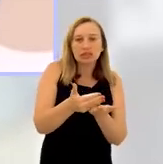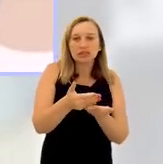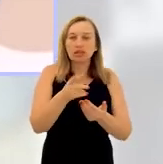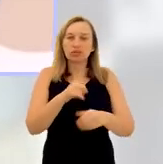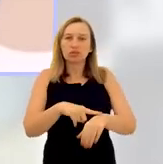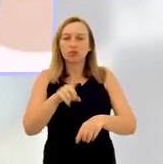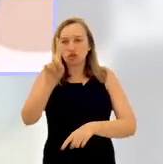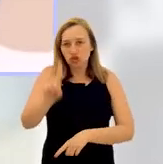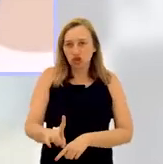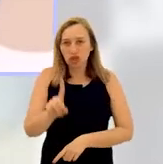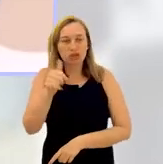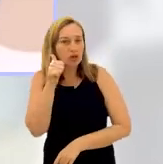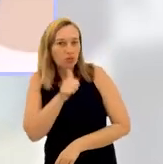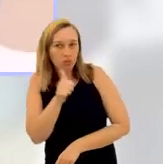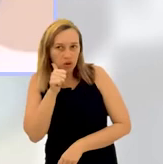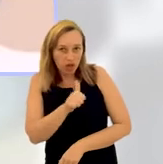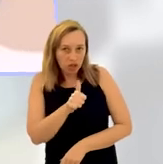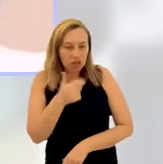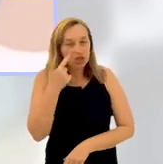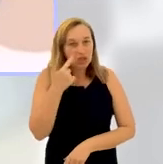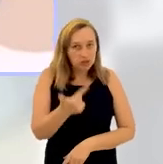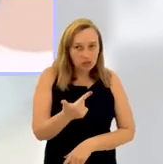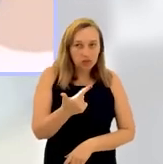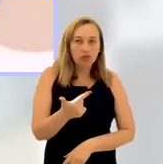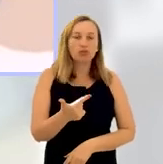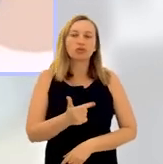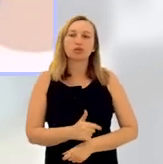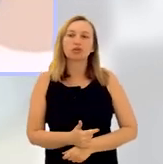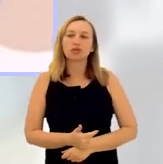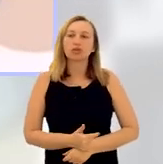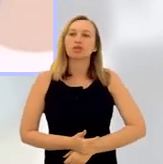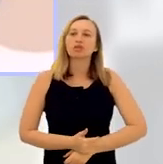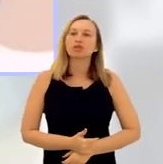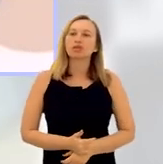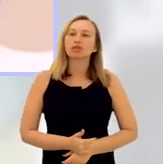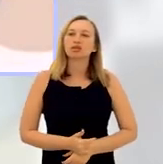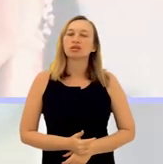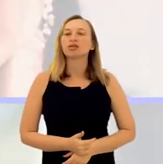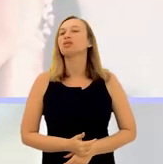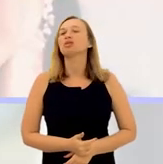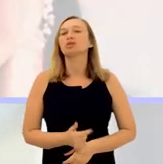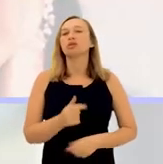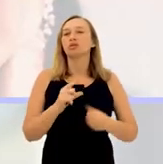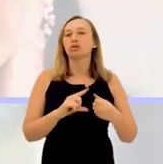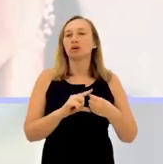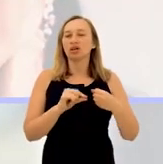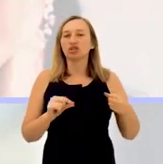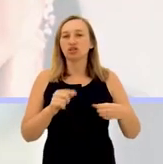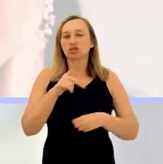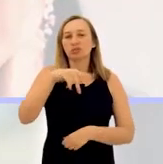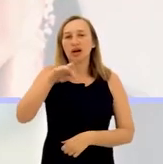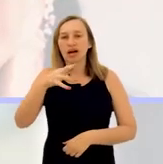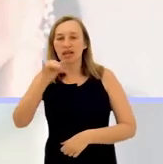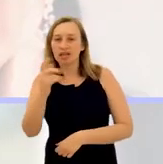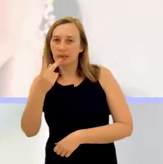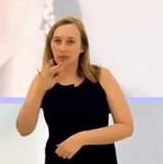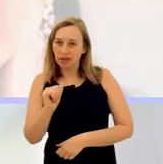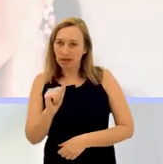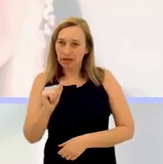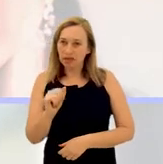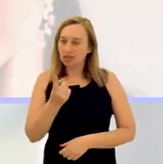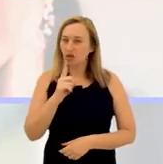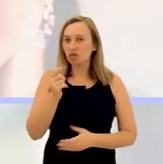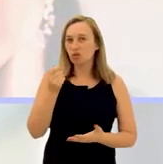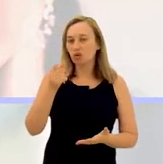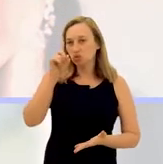de fato, o próprio direito da mulher em situação de violência doméstica requerer por si mesma a medida protetiva, artigo 19 da Lei Maria da Penha,